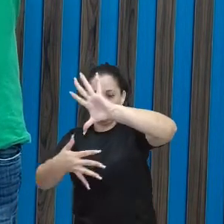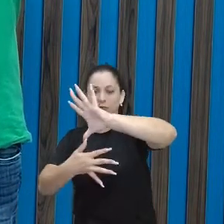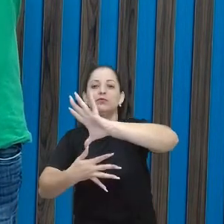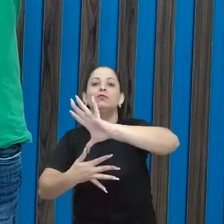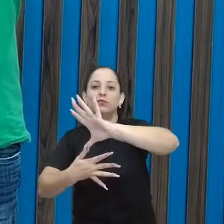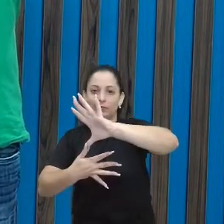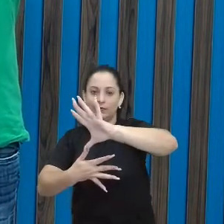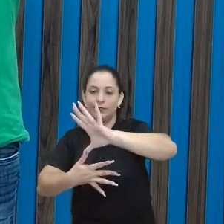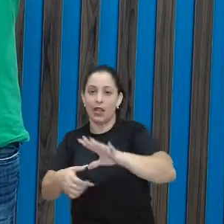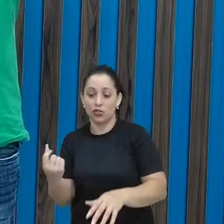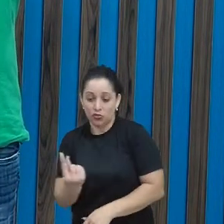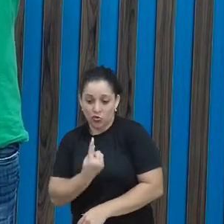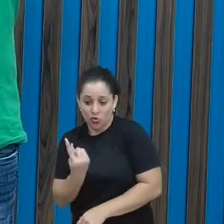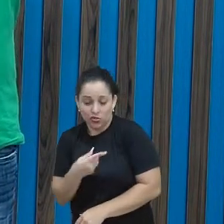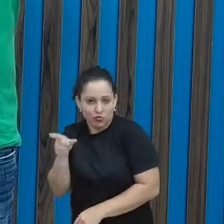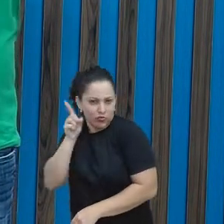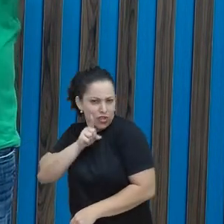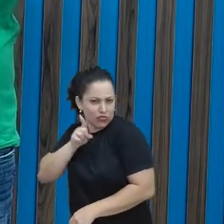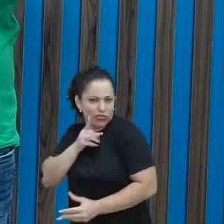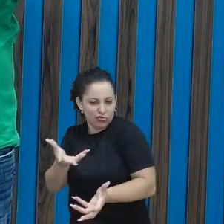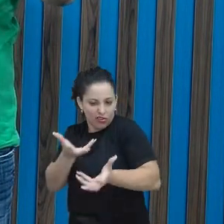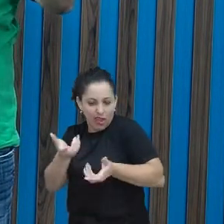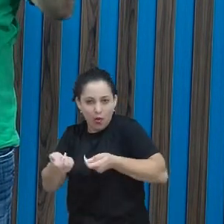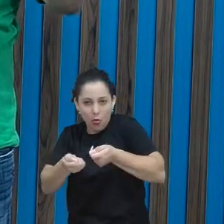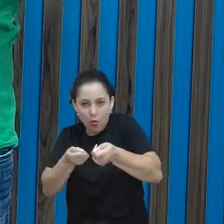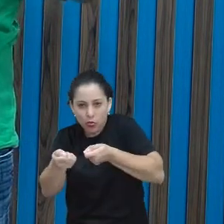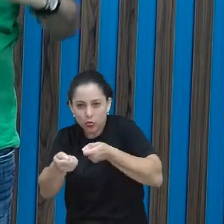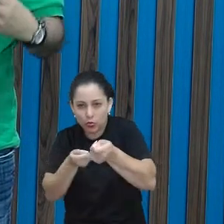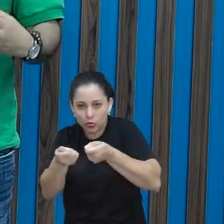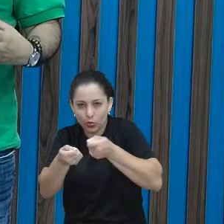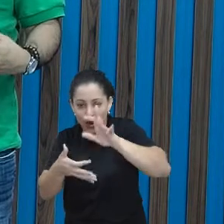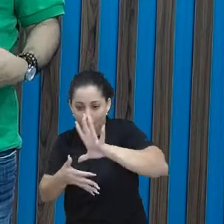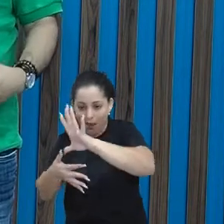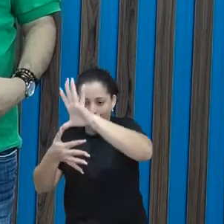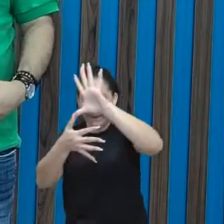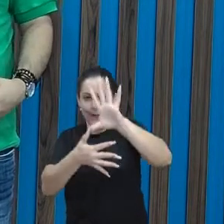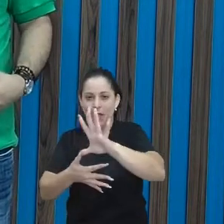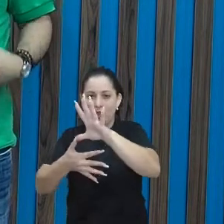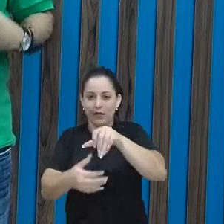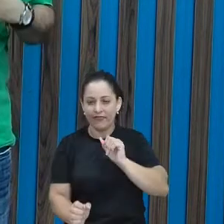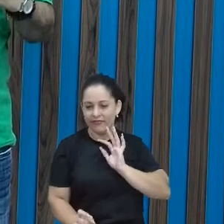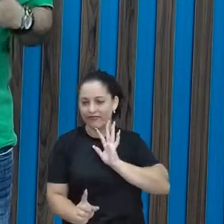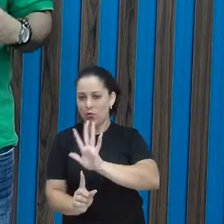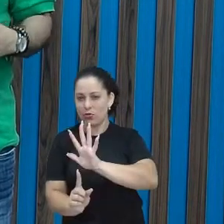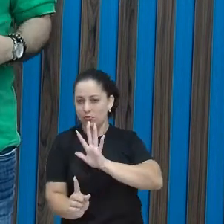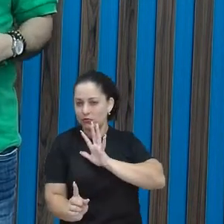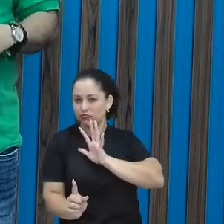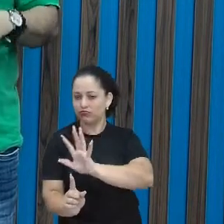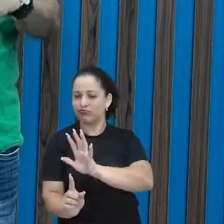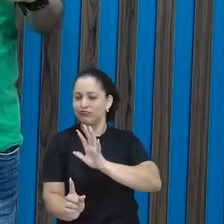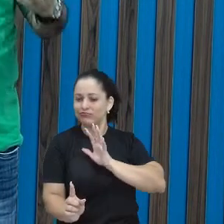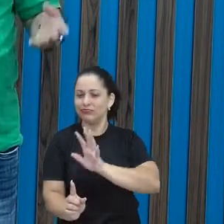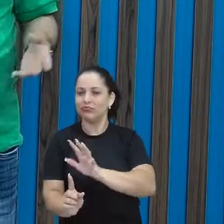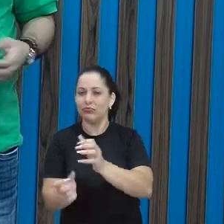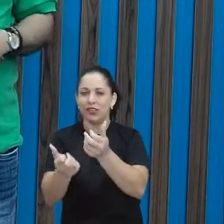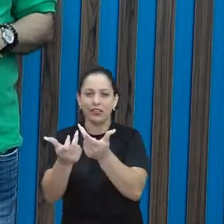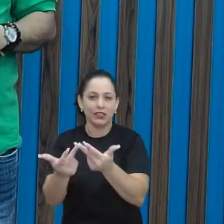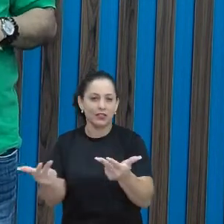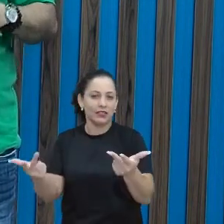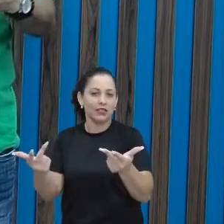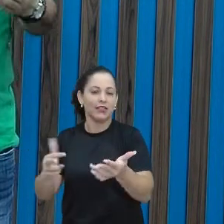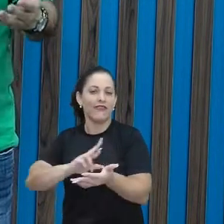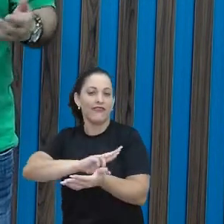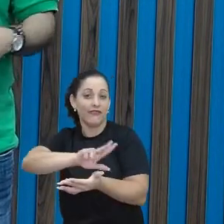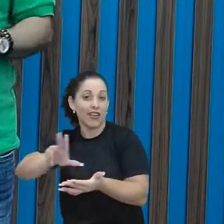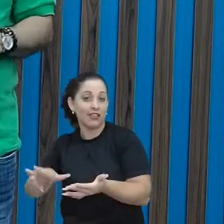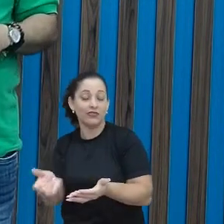ó, sozinho, governar ali, exercer sua influência, né, de várias formas, né? Uma